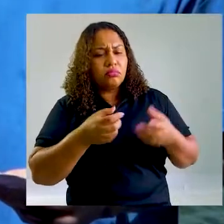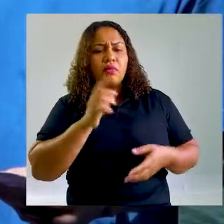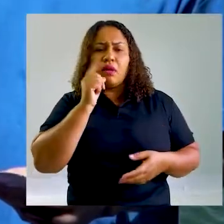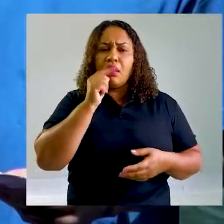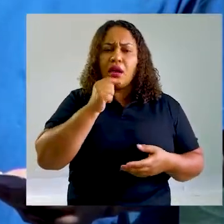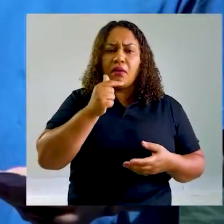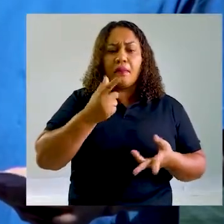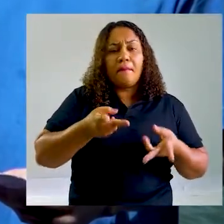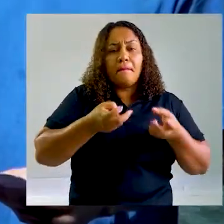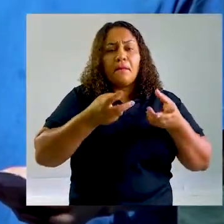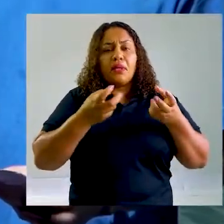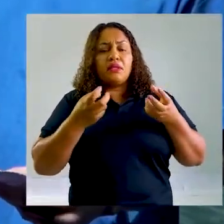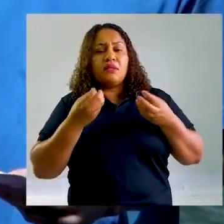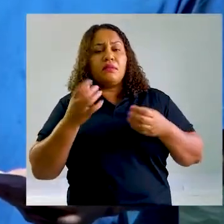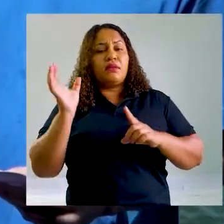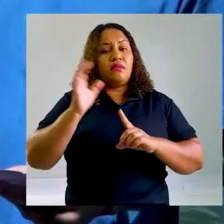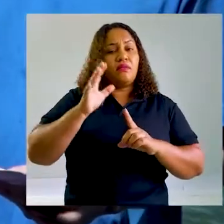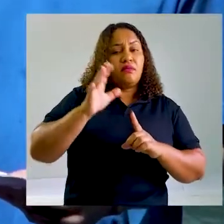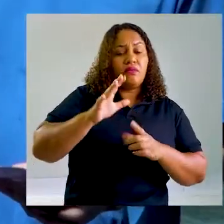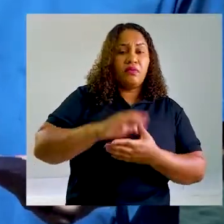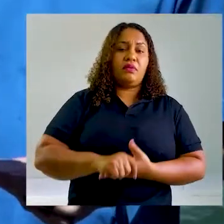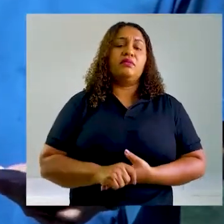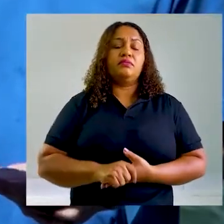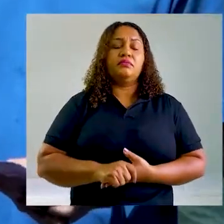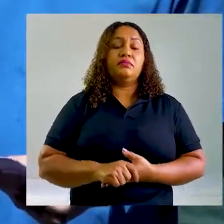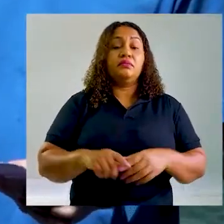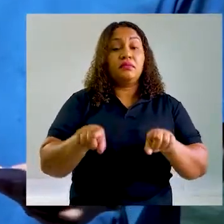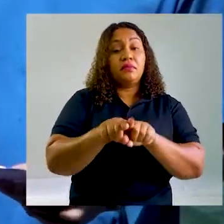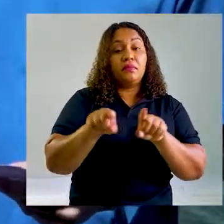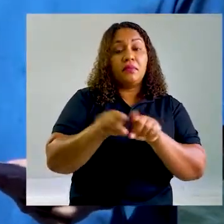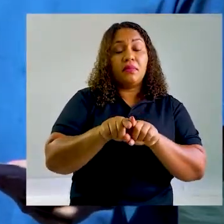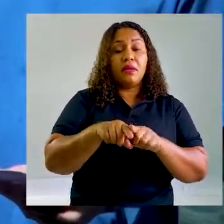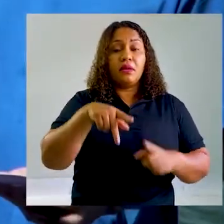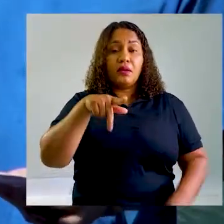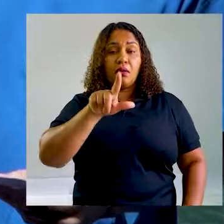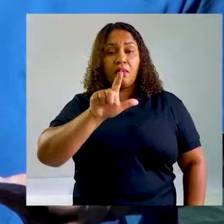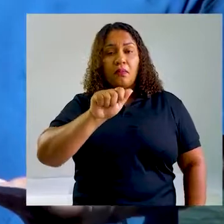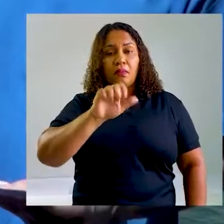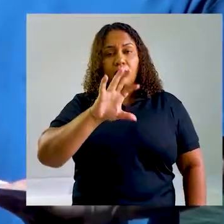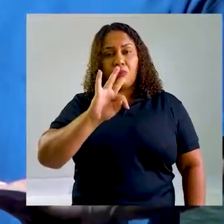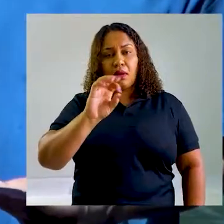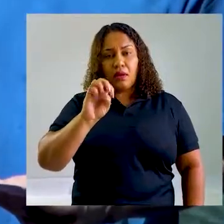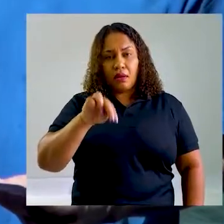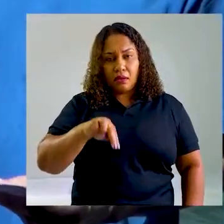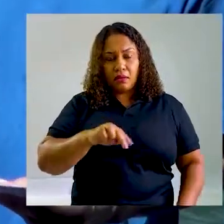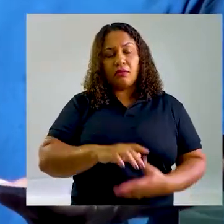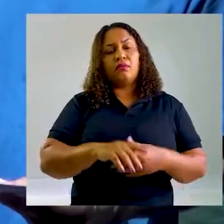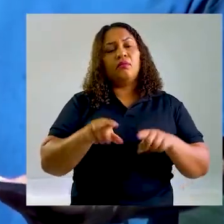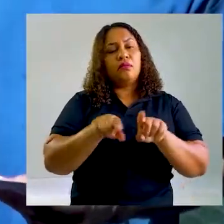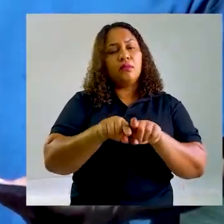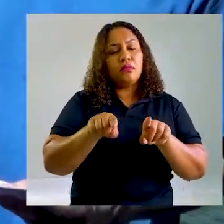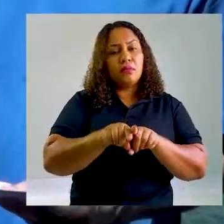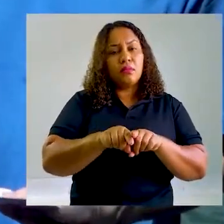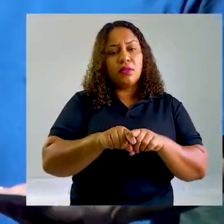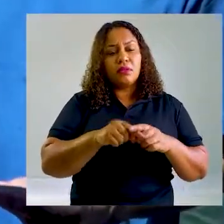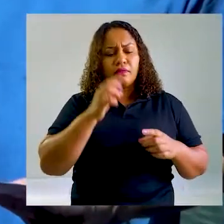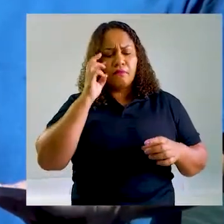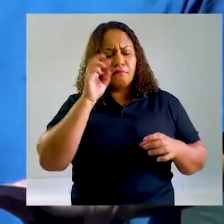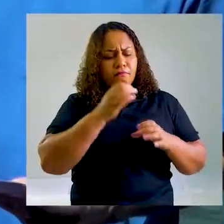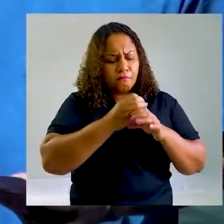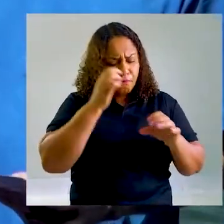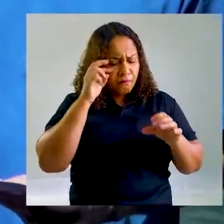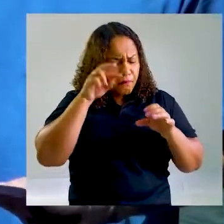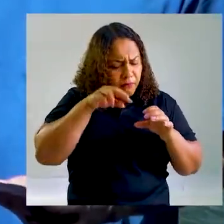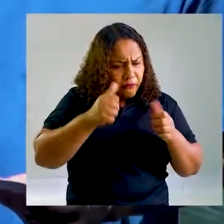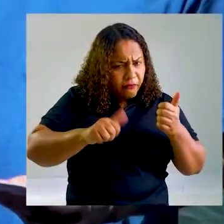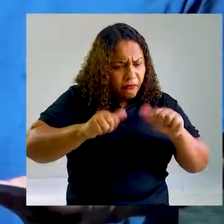geram interpretação de alguns parâmetros ambientais. E a parte do plâncton, a gente leva isso, esse material fixado para o microscópio